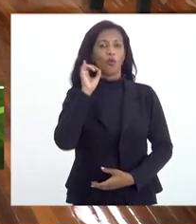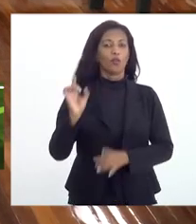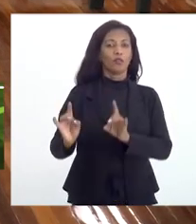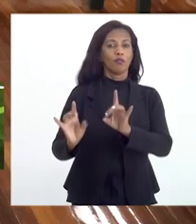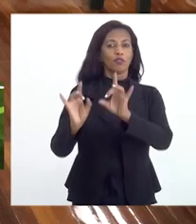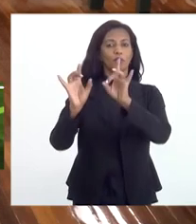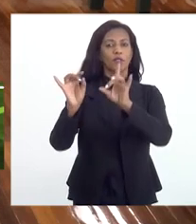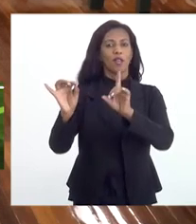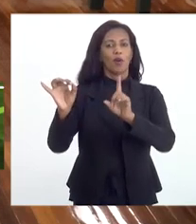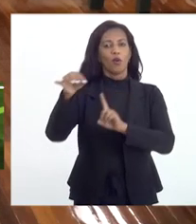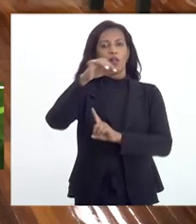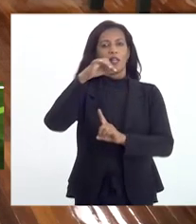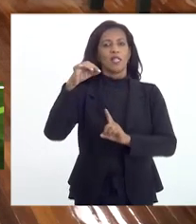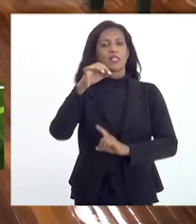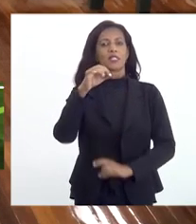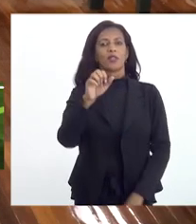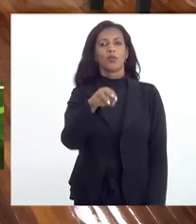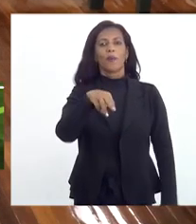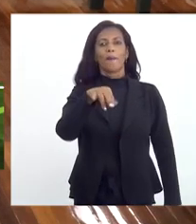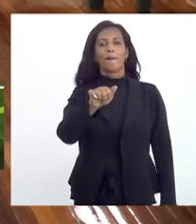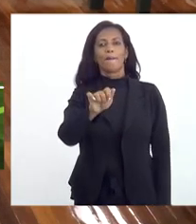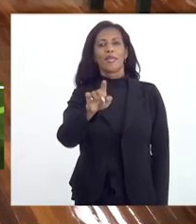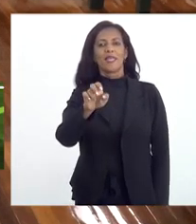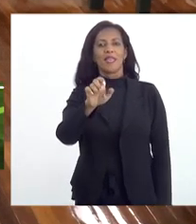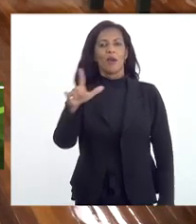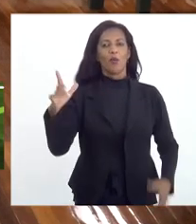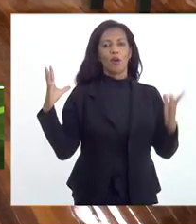o dia de São Miguel. Ok. Arcanjo.